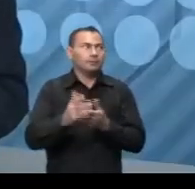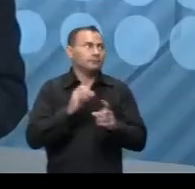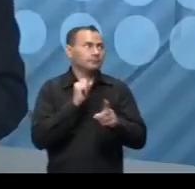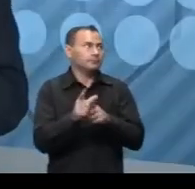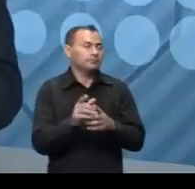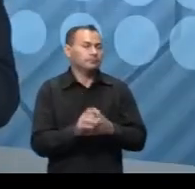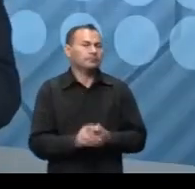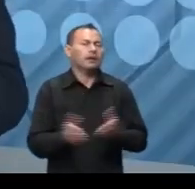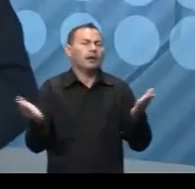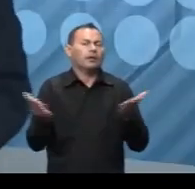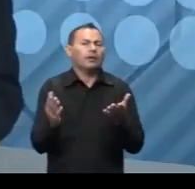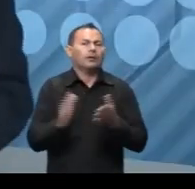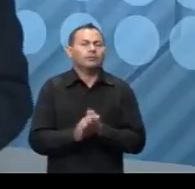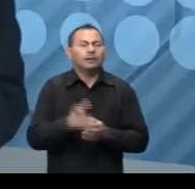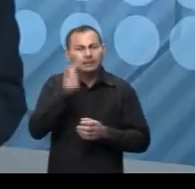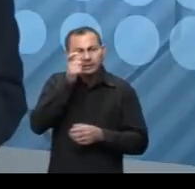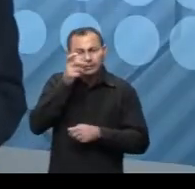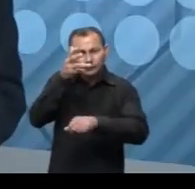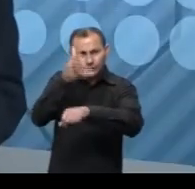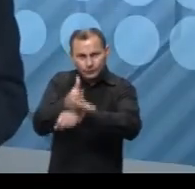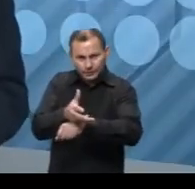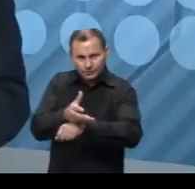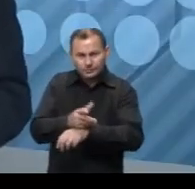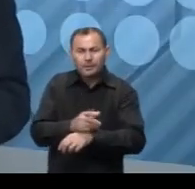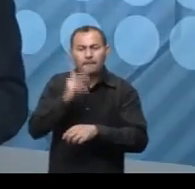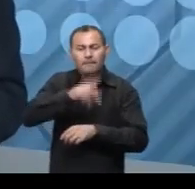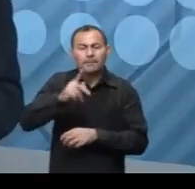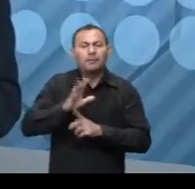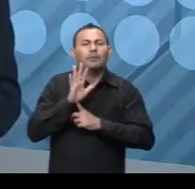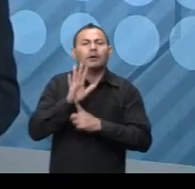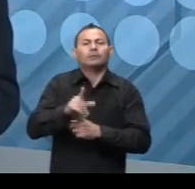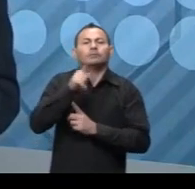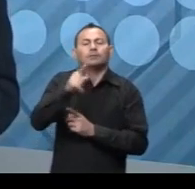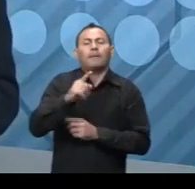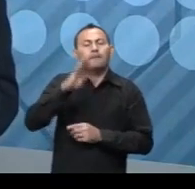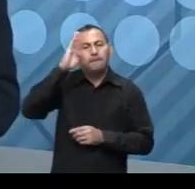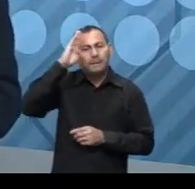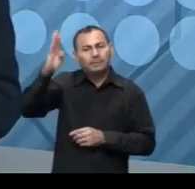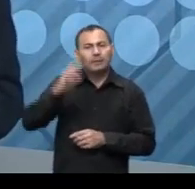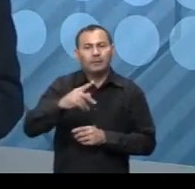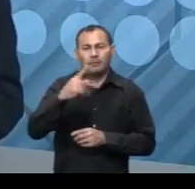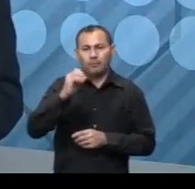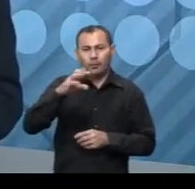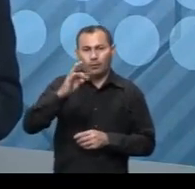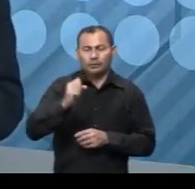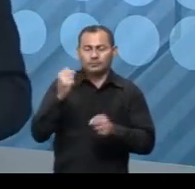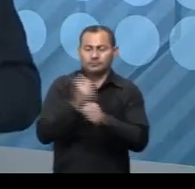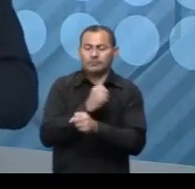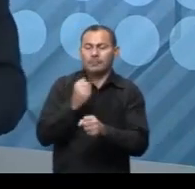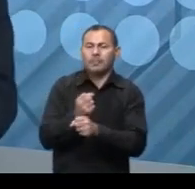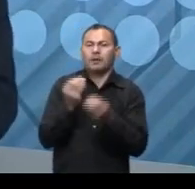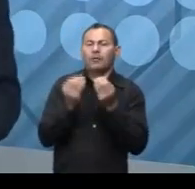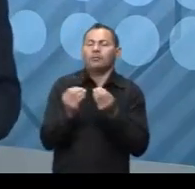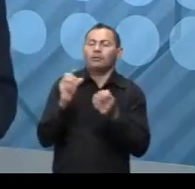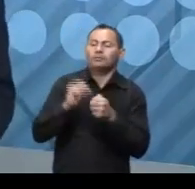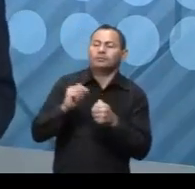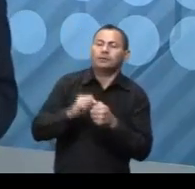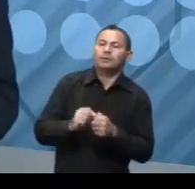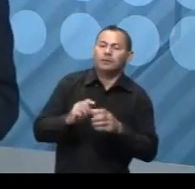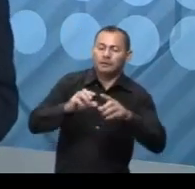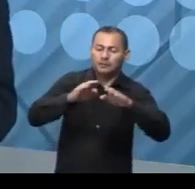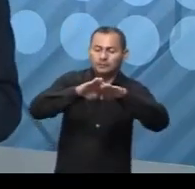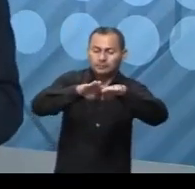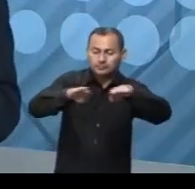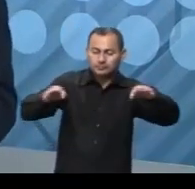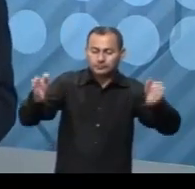essa locação, agora a gente vai para o vídeo e o professor vai mostrar para você os principais pontos de uma obra, como que é uma obra, o